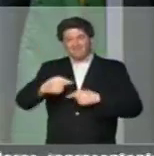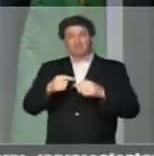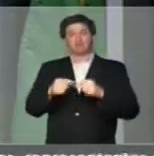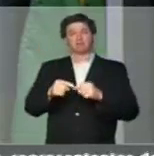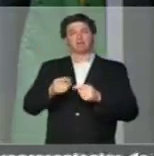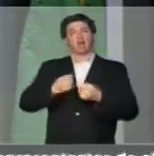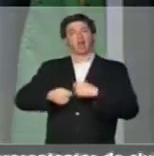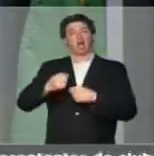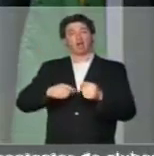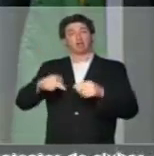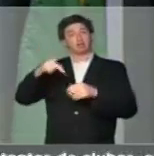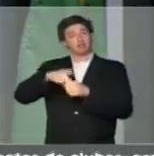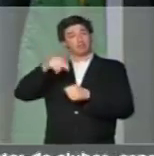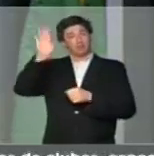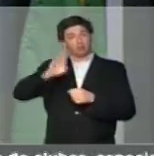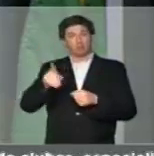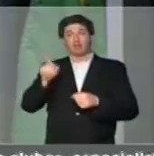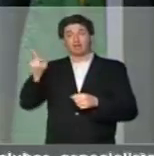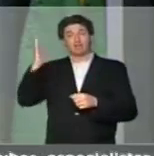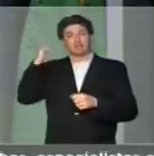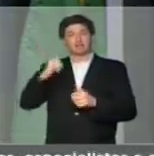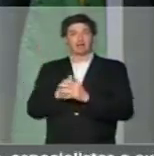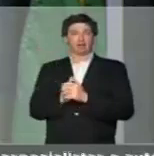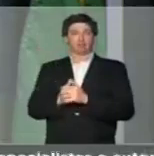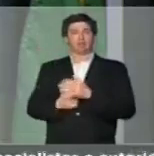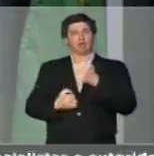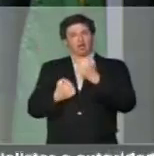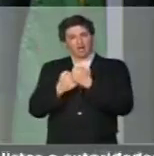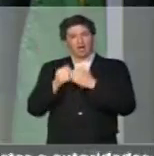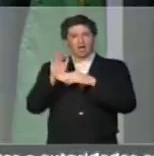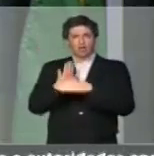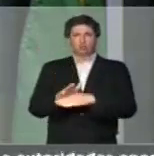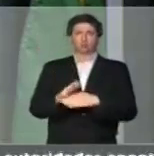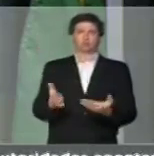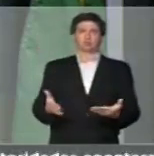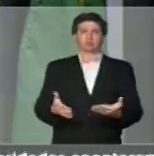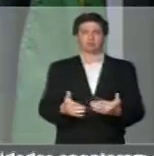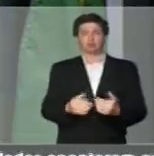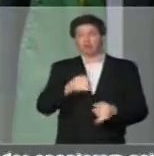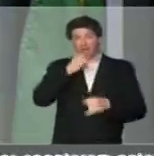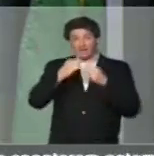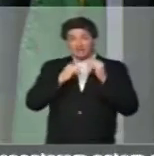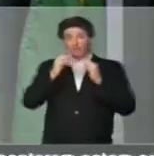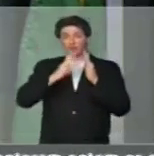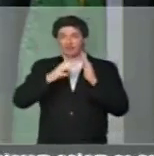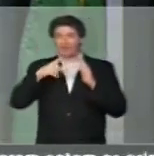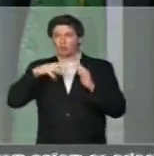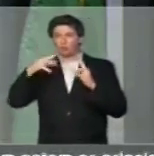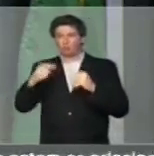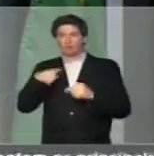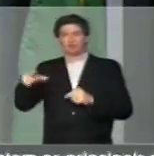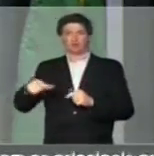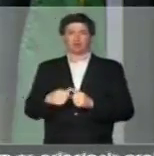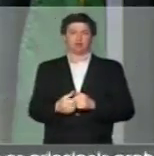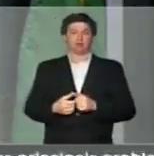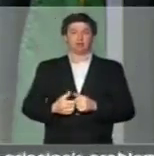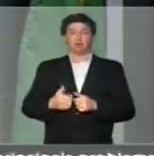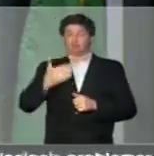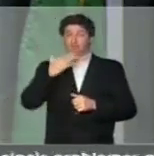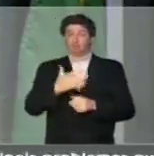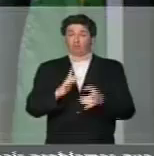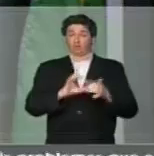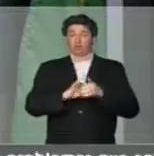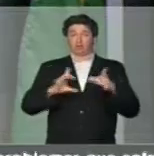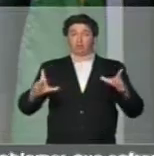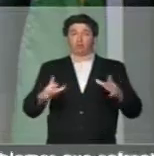da corrupção na Petrobras e procure colaborar com as suas informações para que a